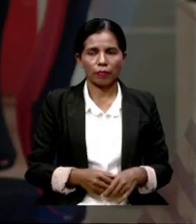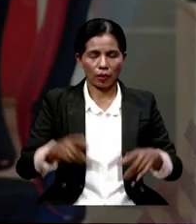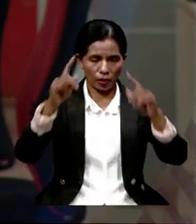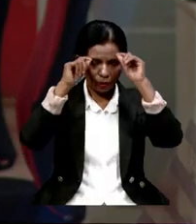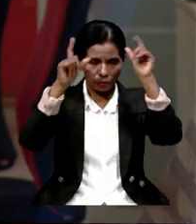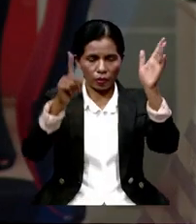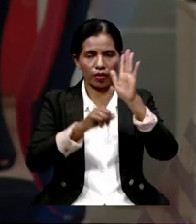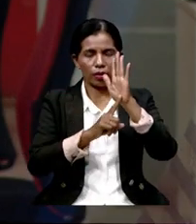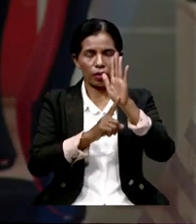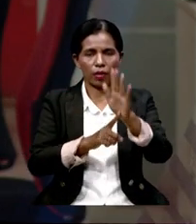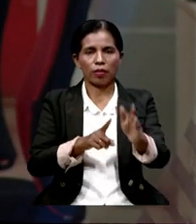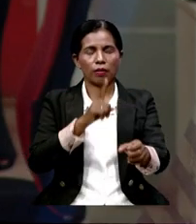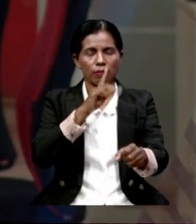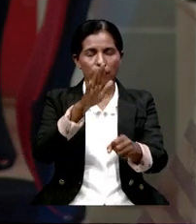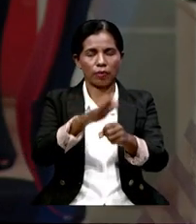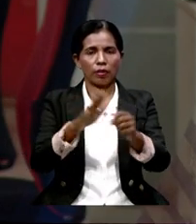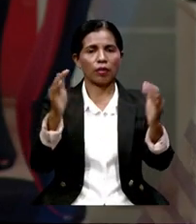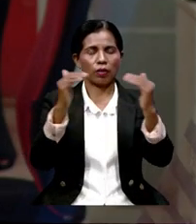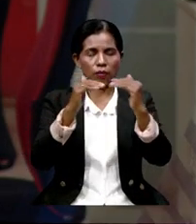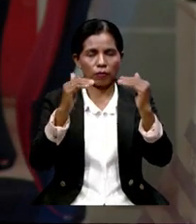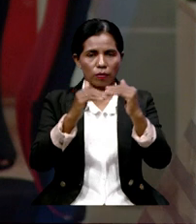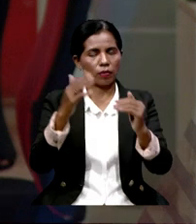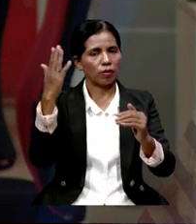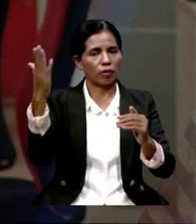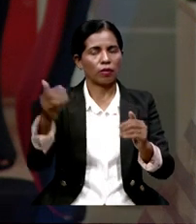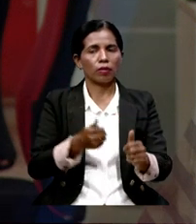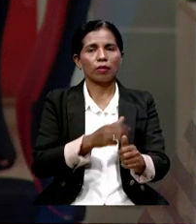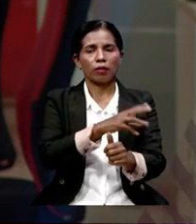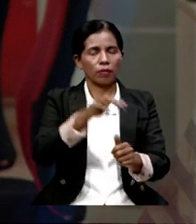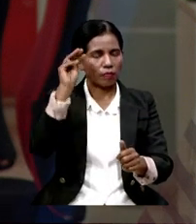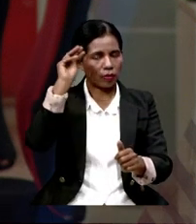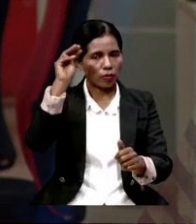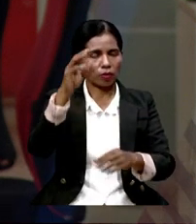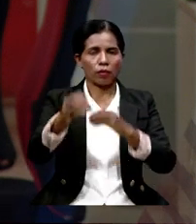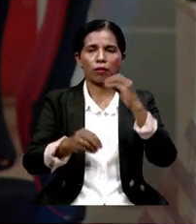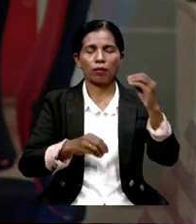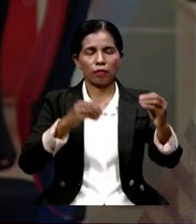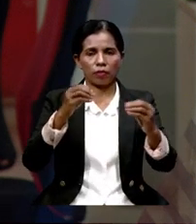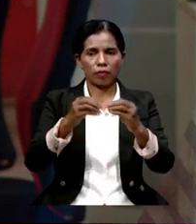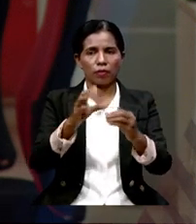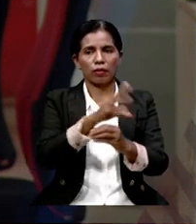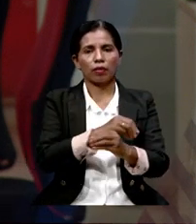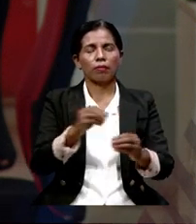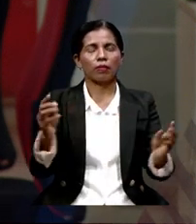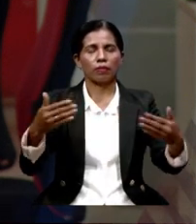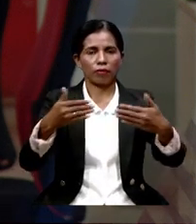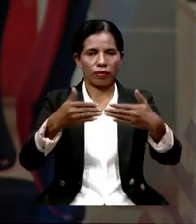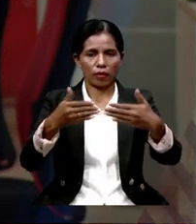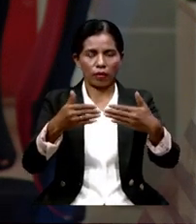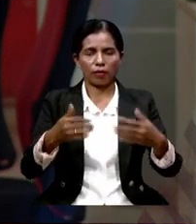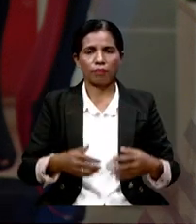Tmor-Leste, hatoo, prontidaun e a sorumutu subrejional, jestão ministerial, konaba, posição, transfronteira.